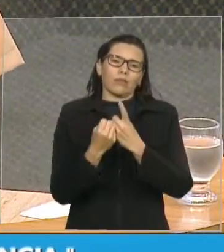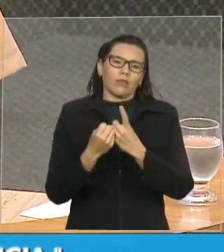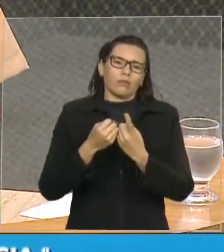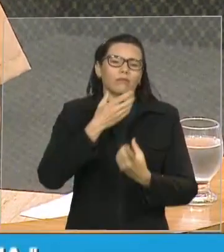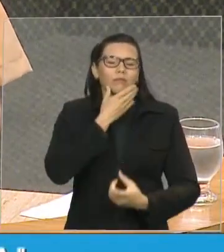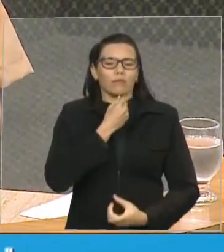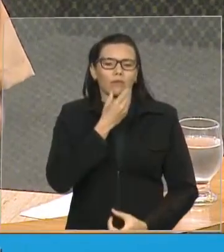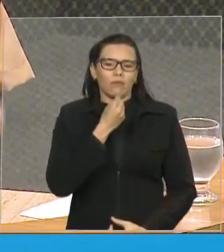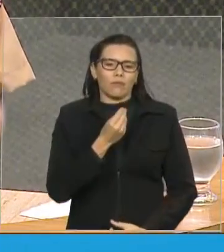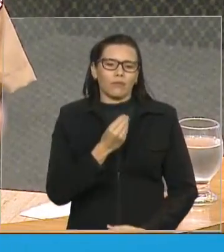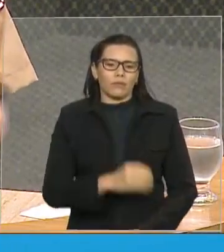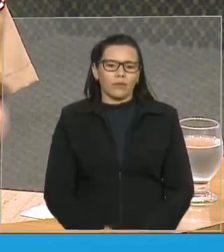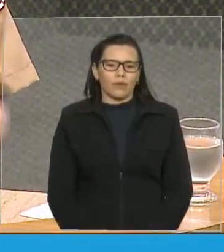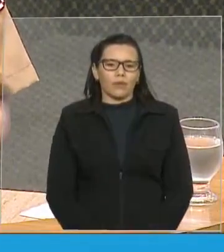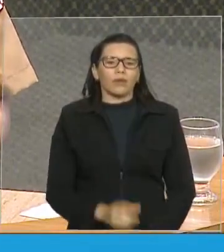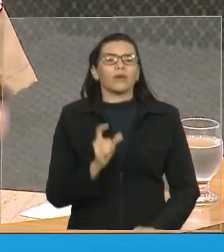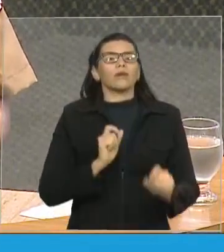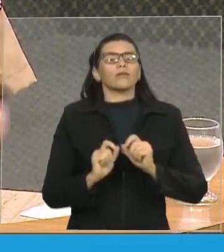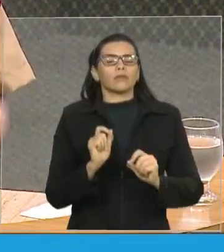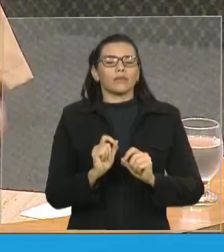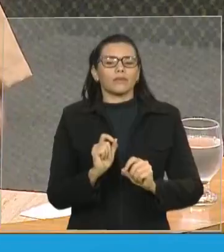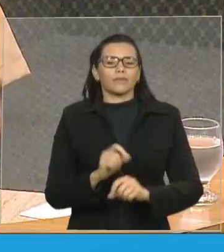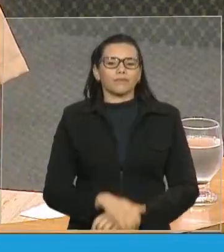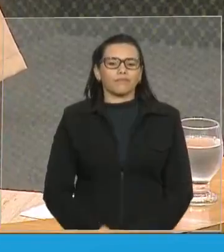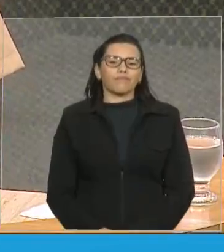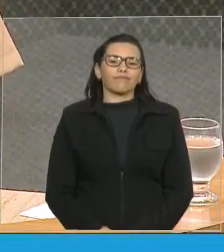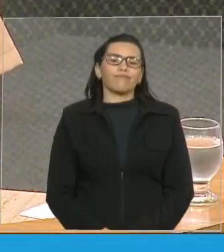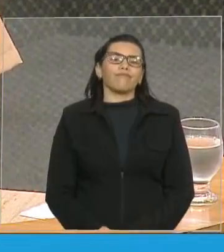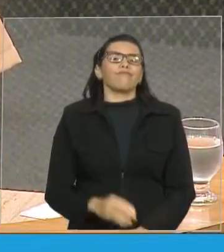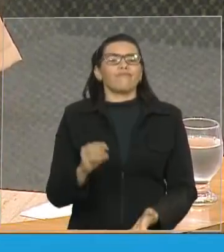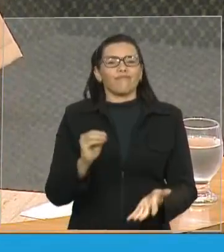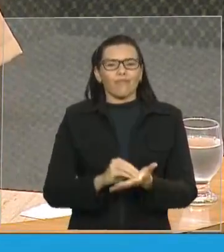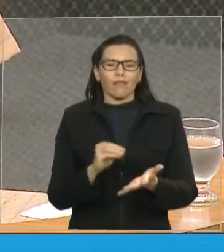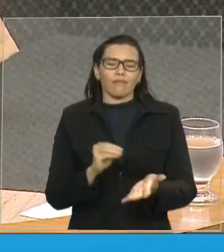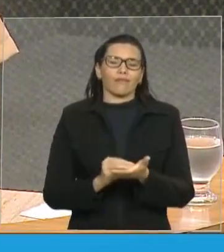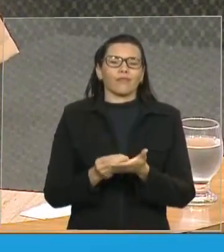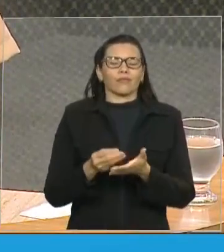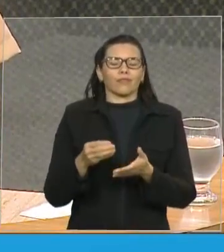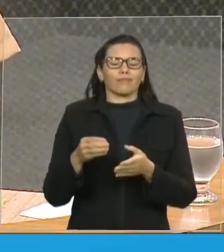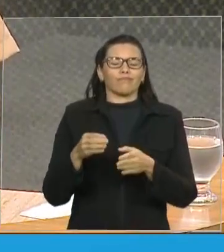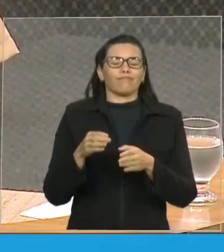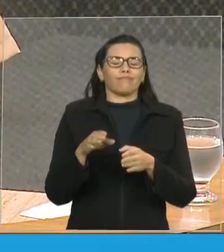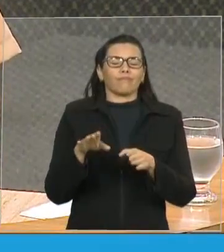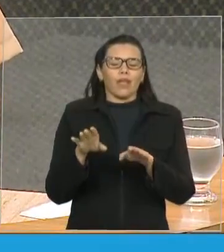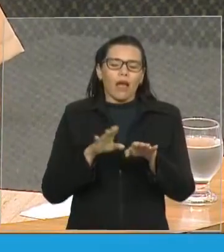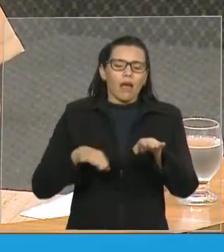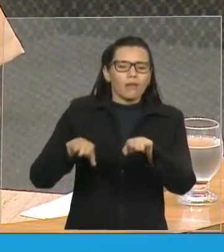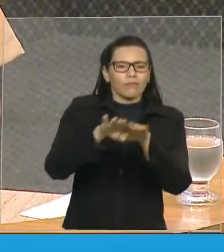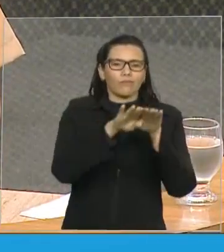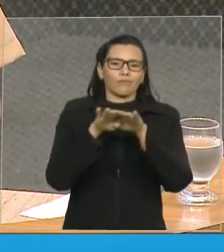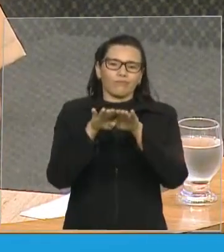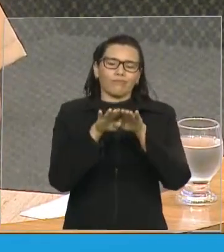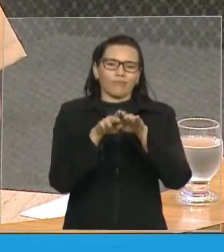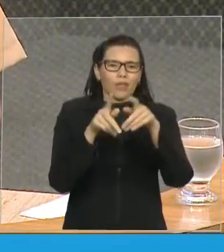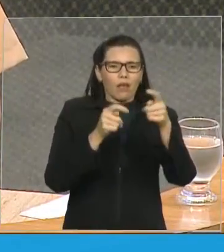delas provêm das excessivas desigualdades econômicas e do atraso que lhes dá